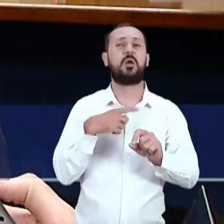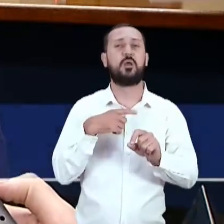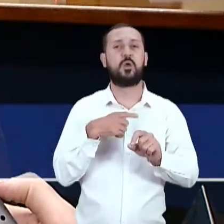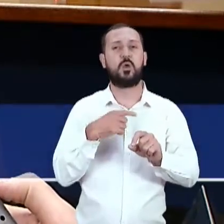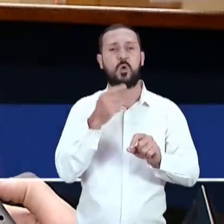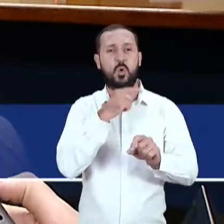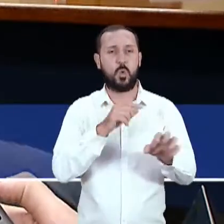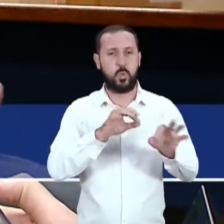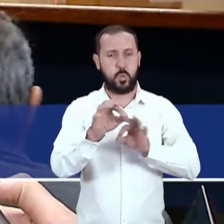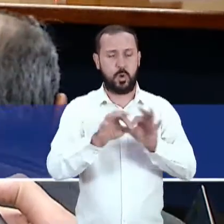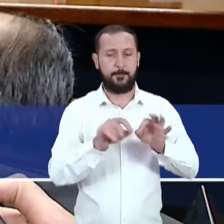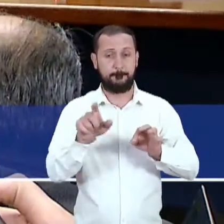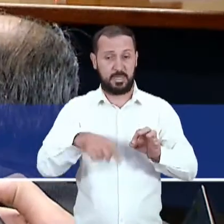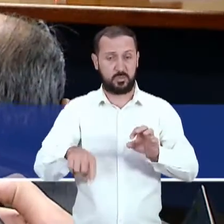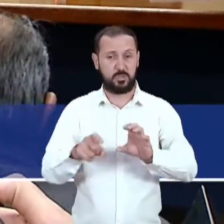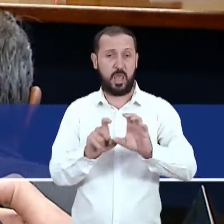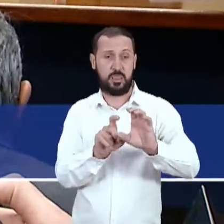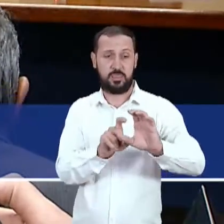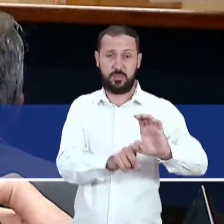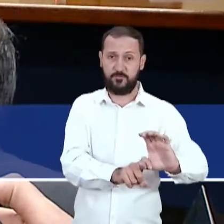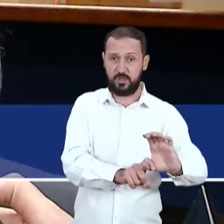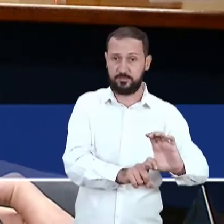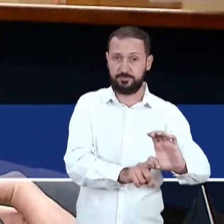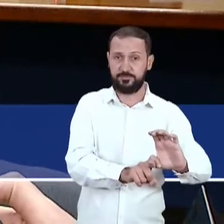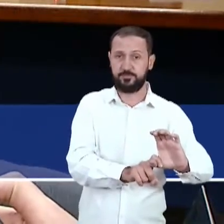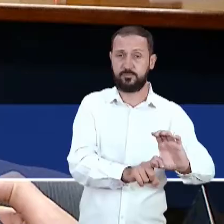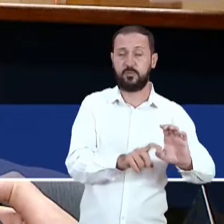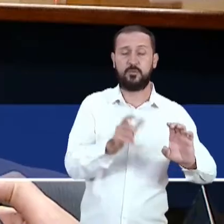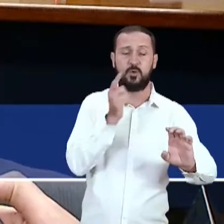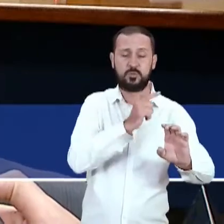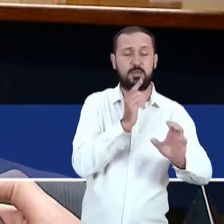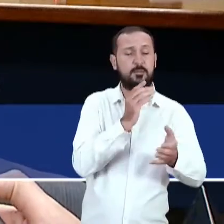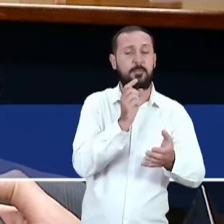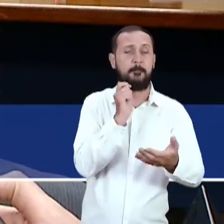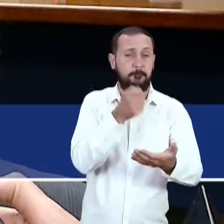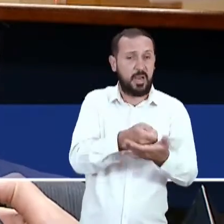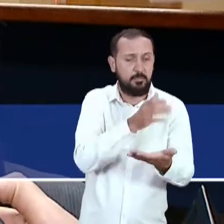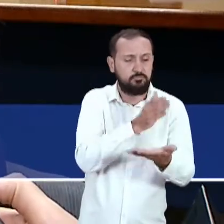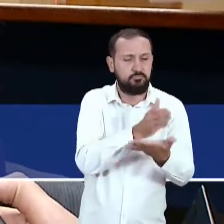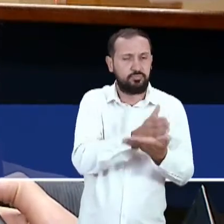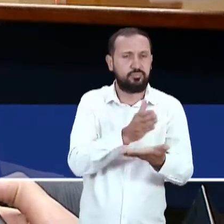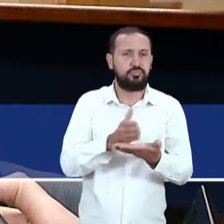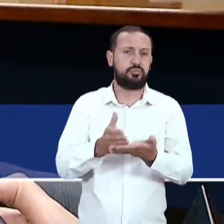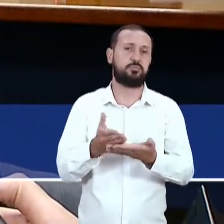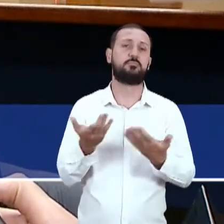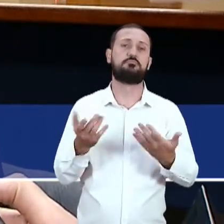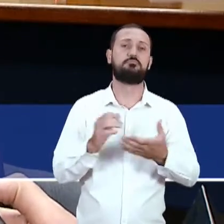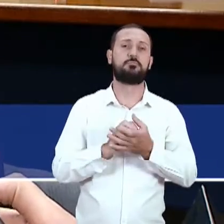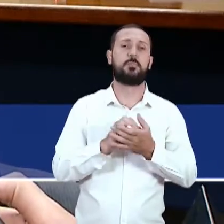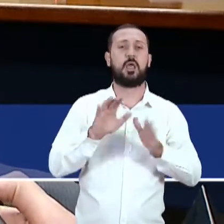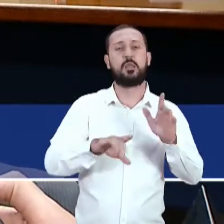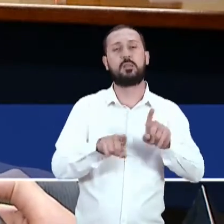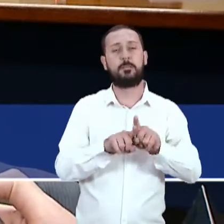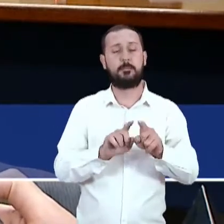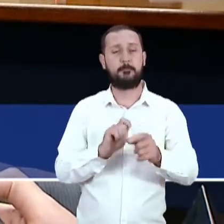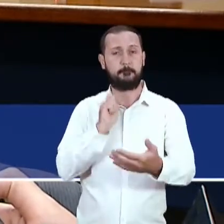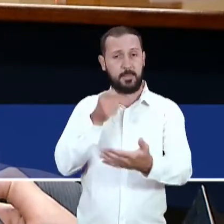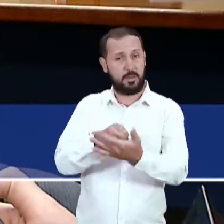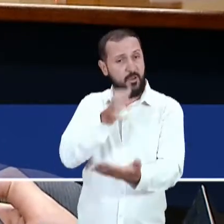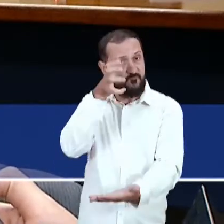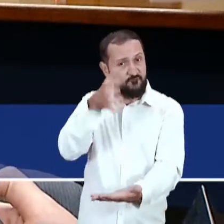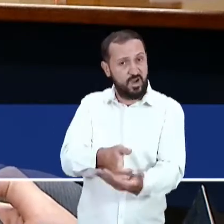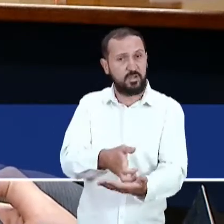objetiva dar aos devedores a oportunidade de parcelamento e, no caso de pagamento